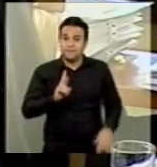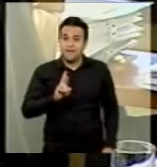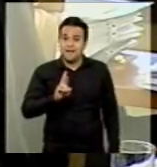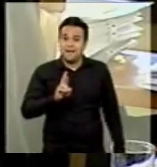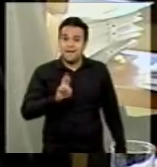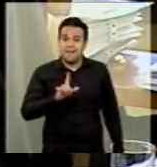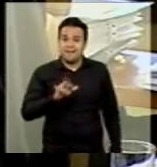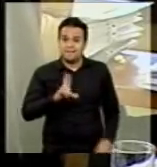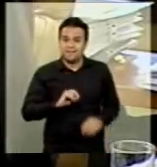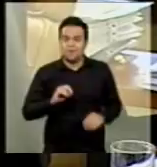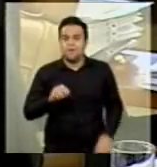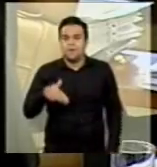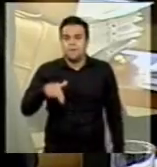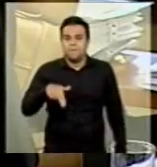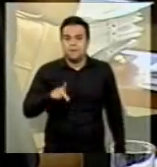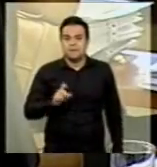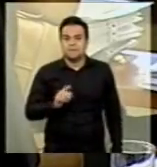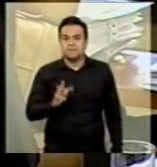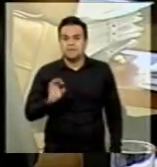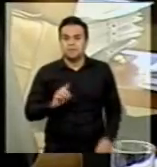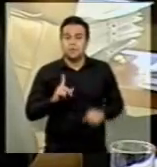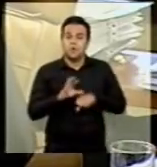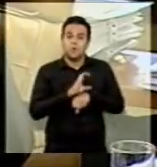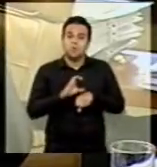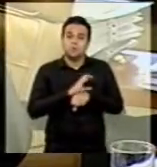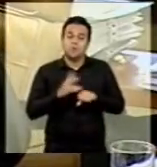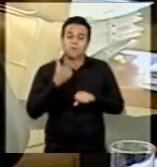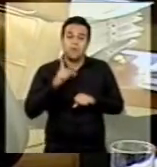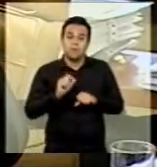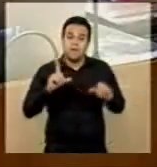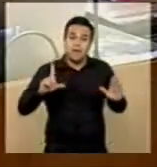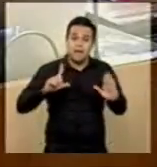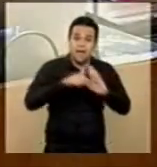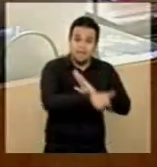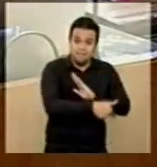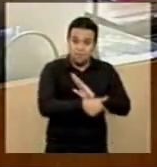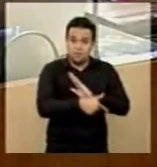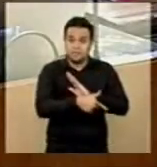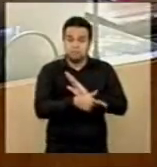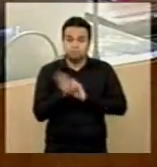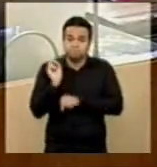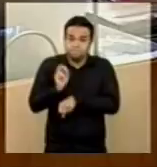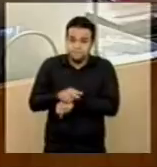Constituição, em razão do dispositivo constitucional que diz, após a diplomação será processado e julgado pelo Supremo Tribunal